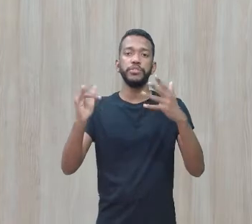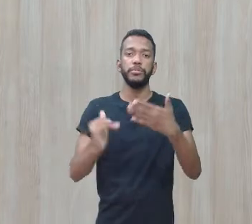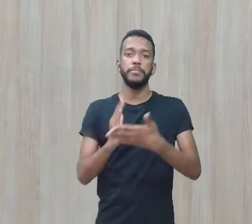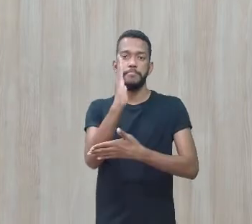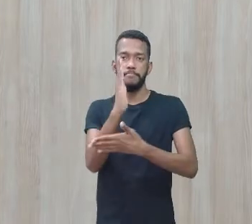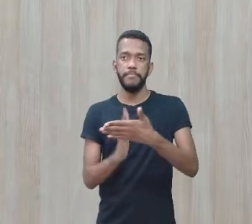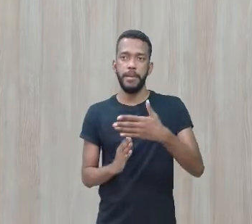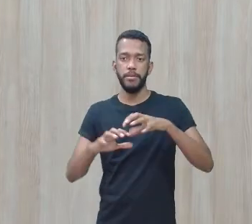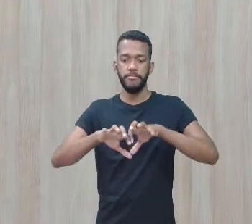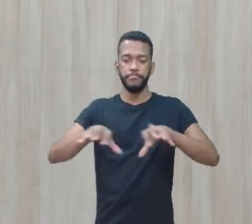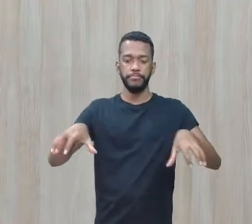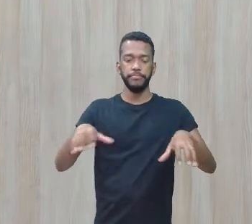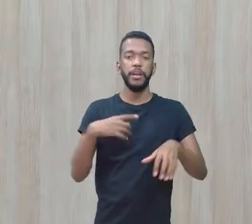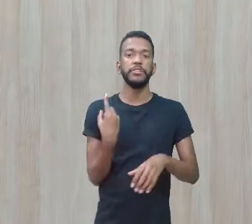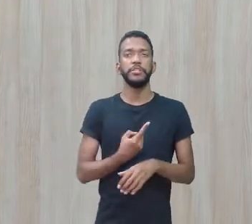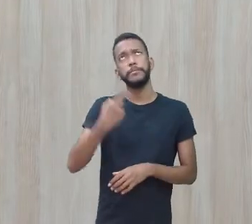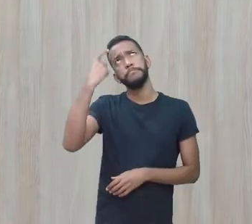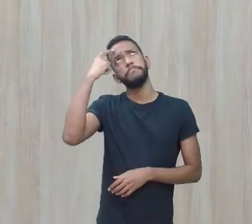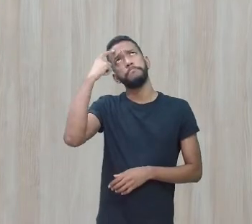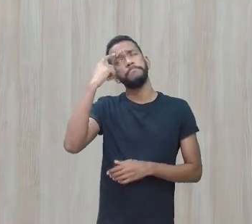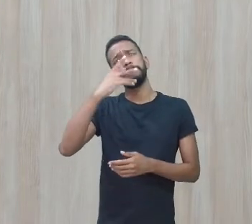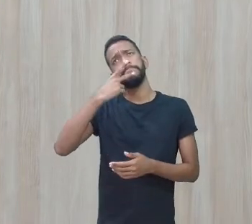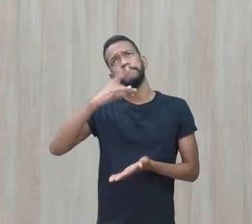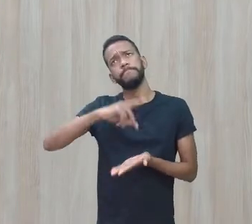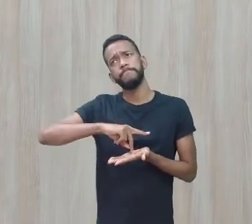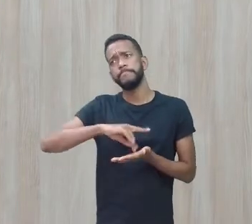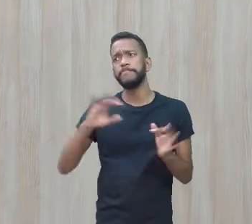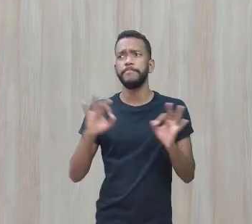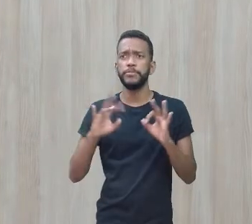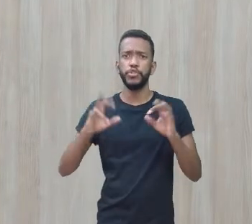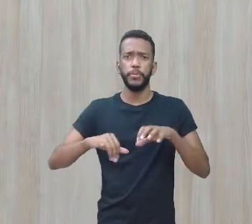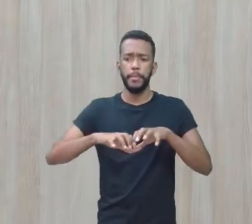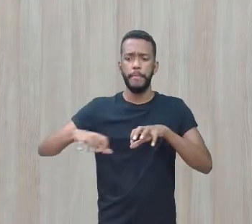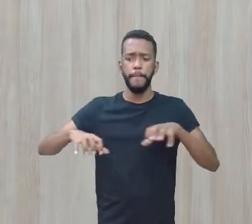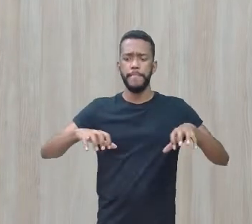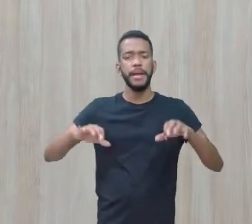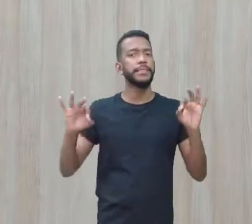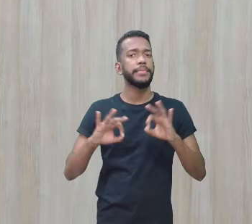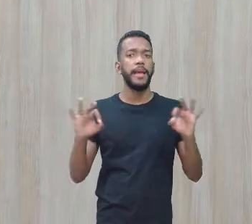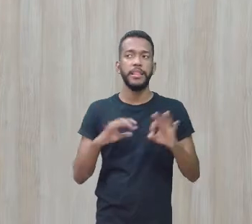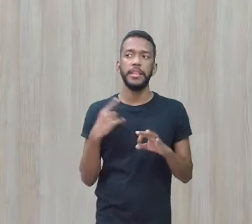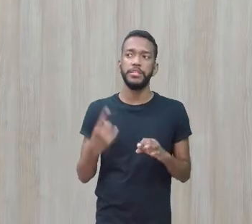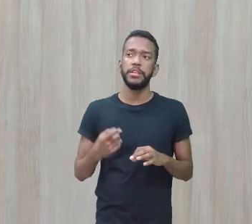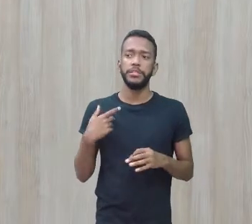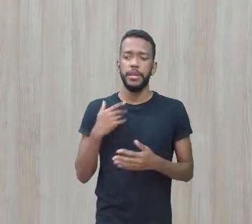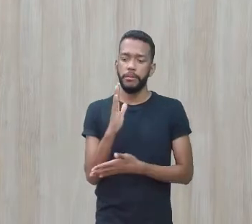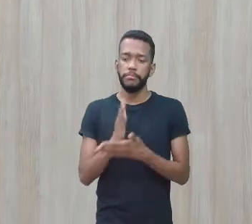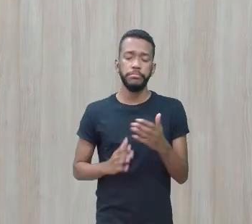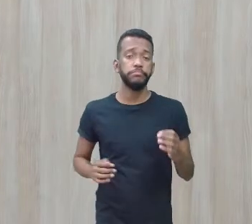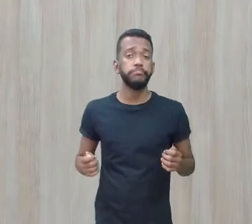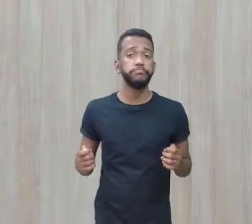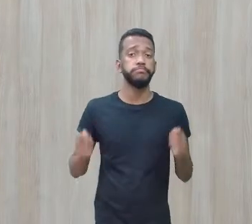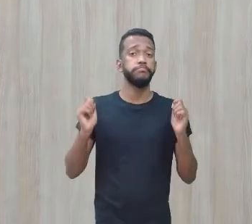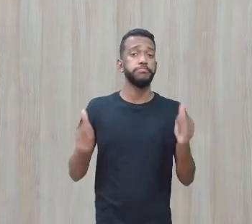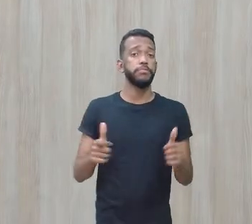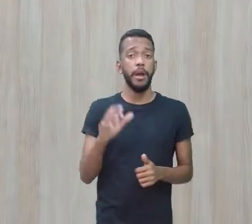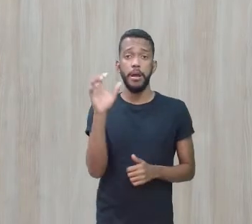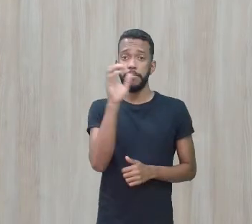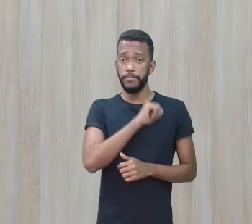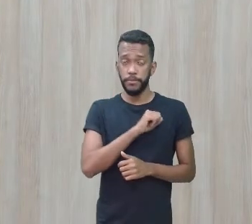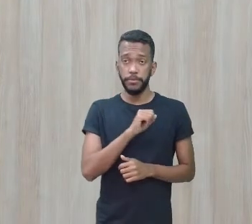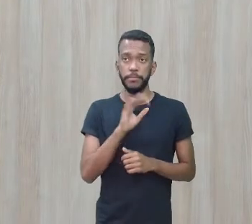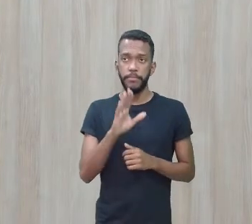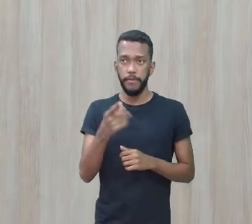ao meio, a gente nem pensa de fato na separação do pedaço. A gente já faz essa divisão ó, rapidinho. E a